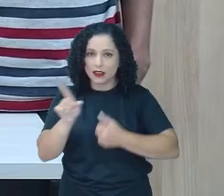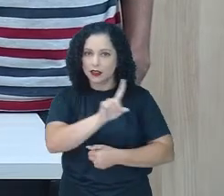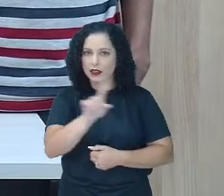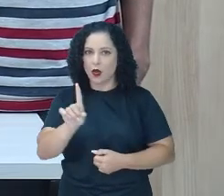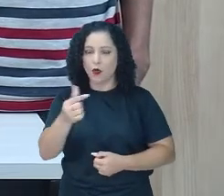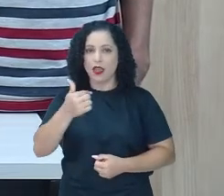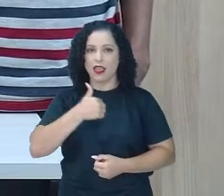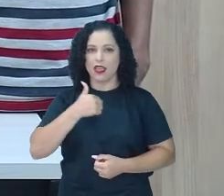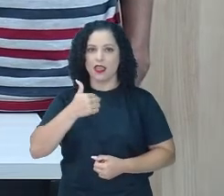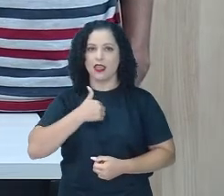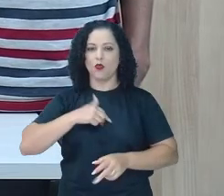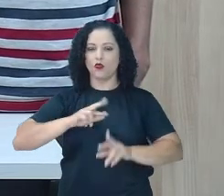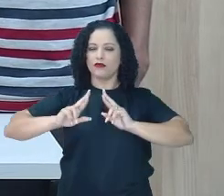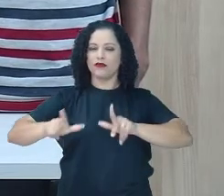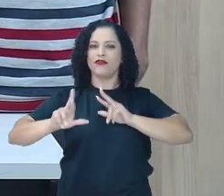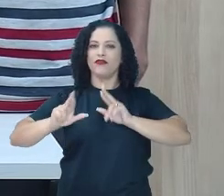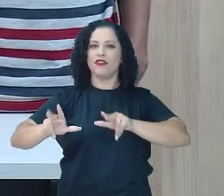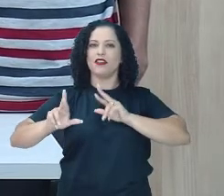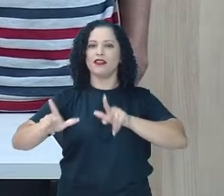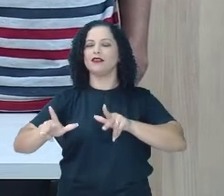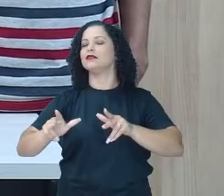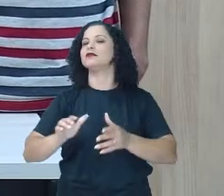sou algo diferente.